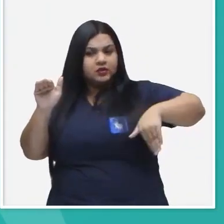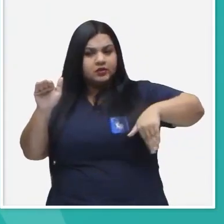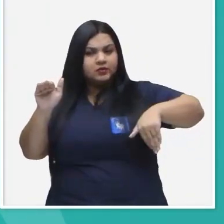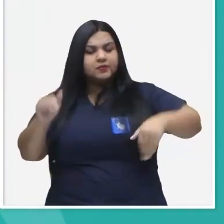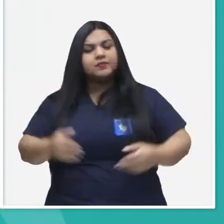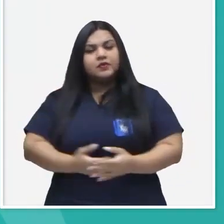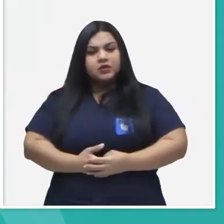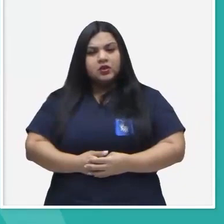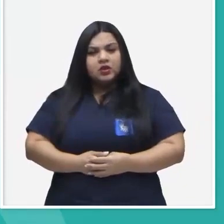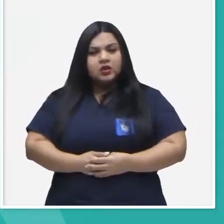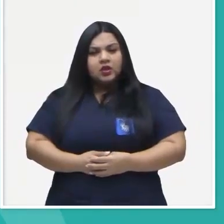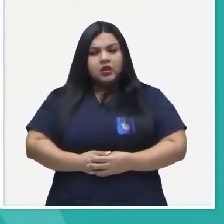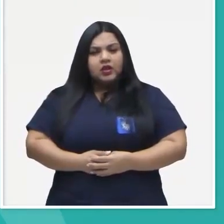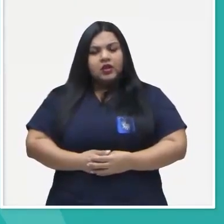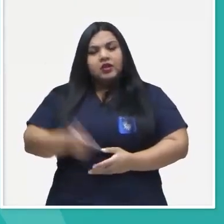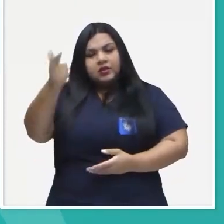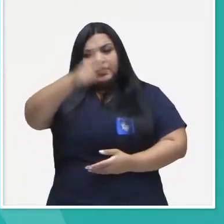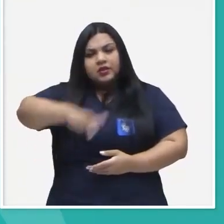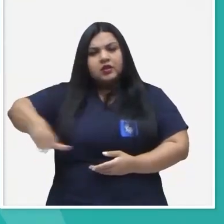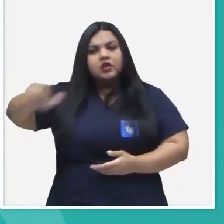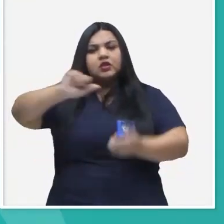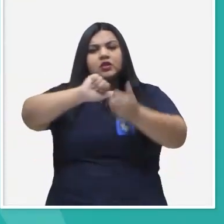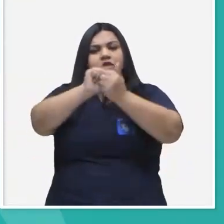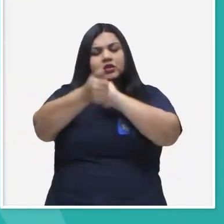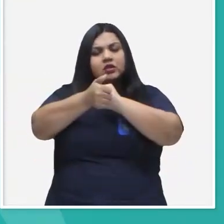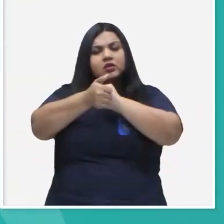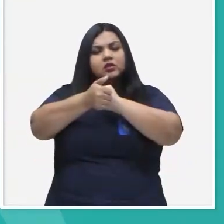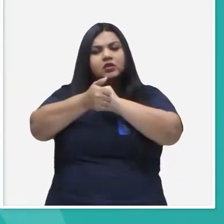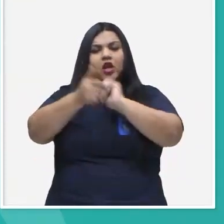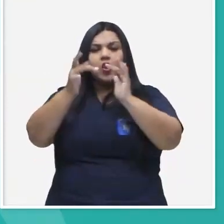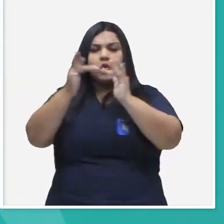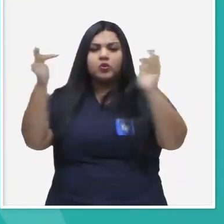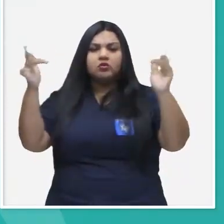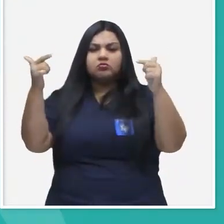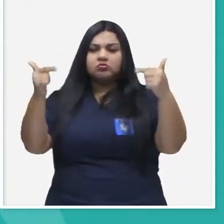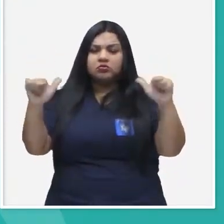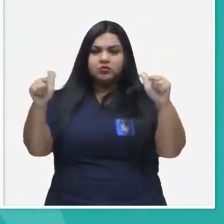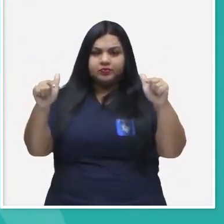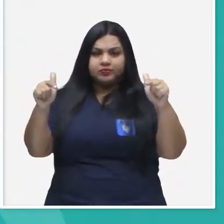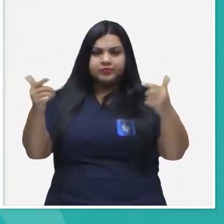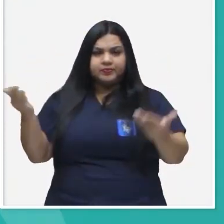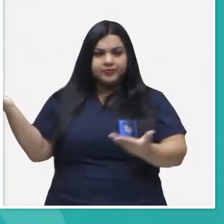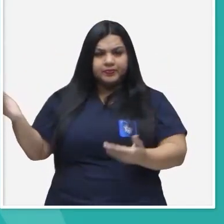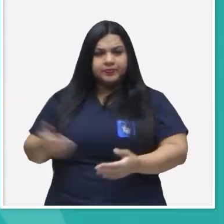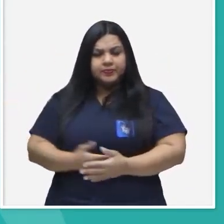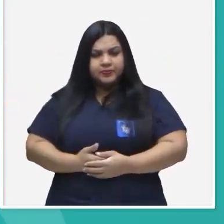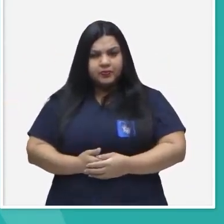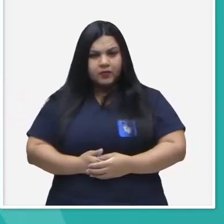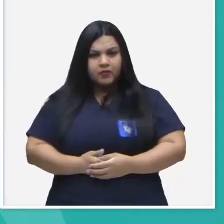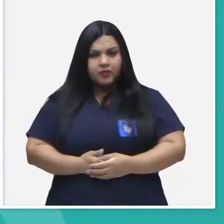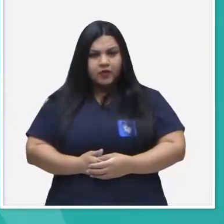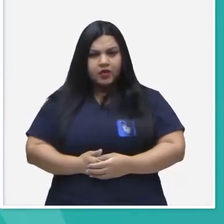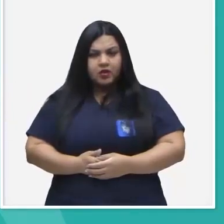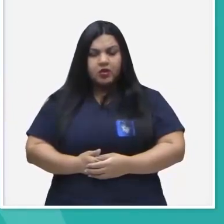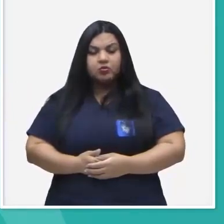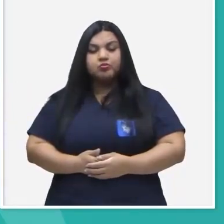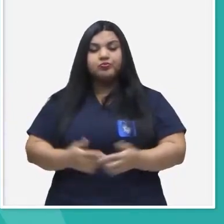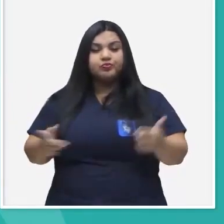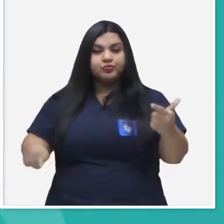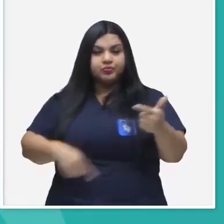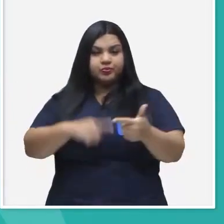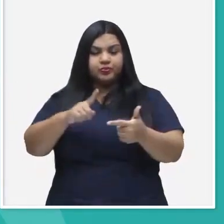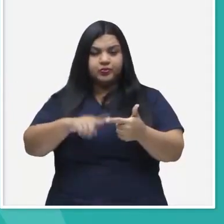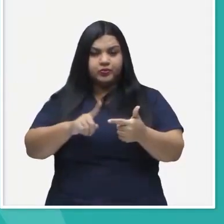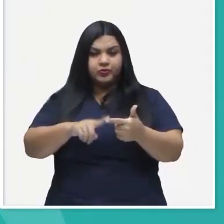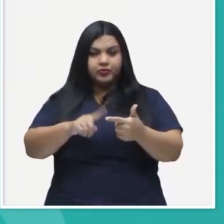Então, mais uma vez aqui, o primeiro esporte sem interação é a natação. Prosseguindo, também